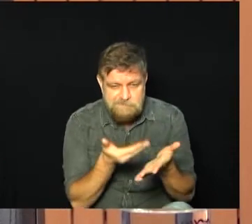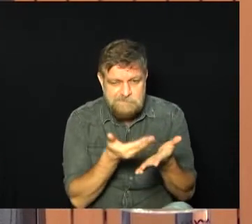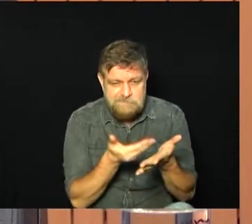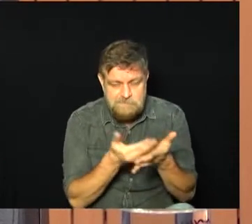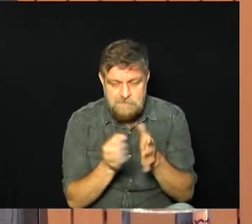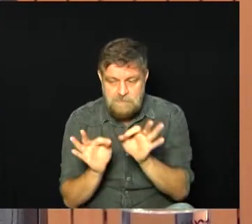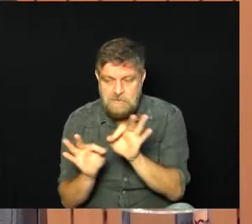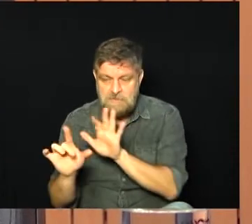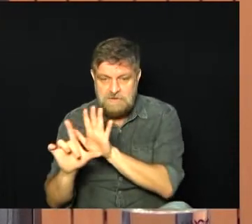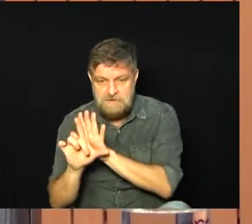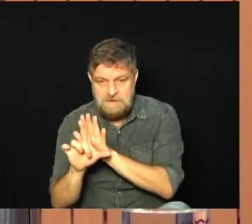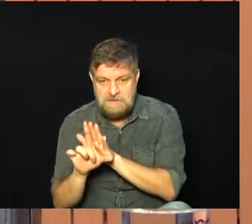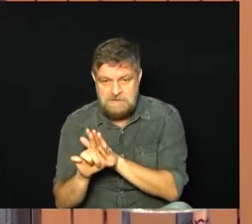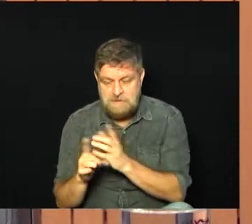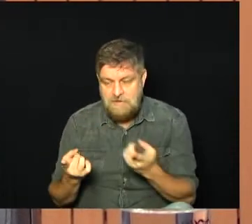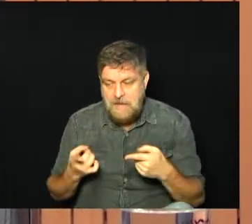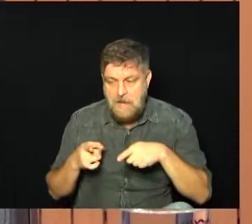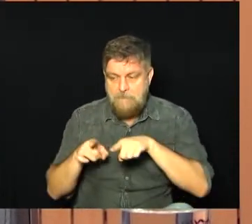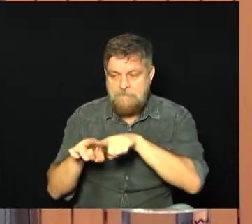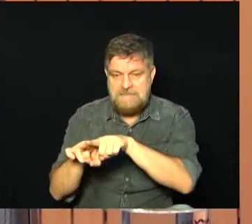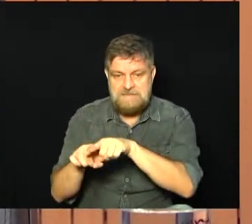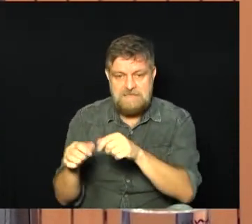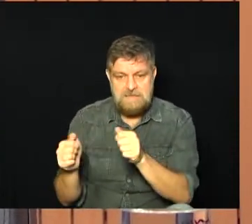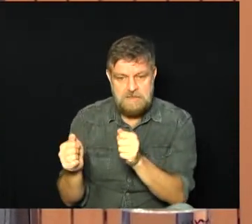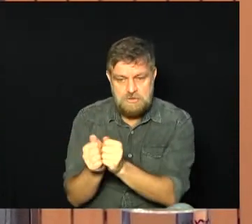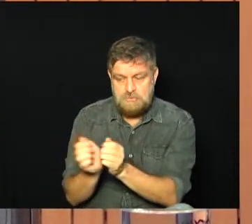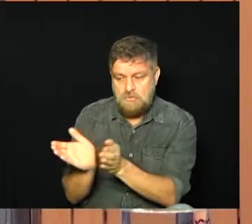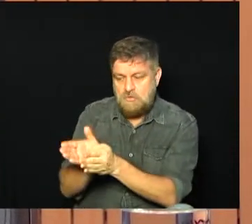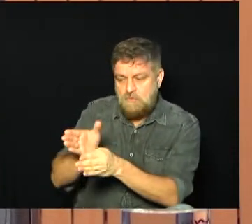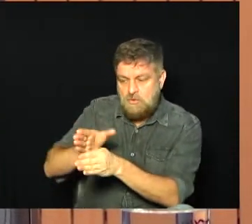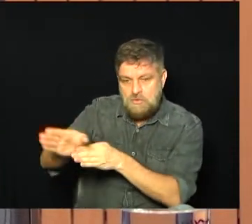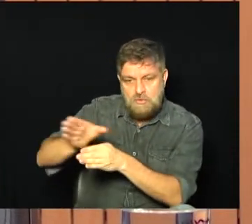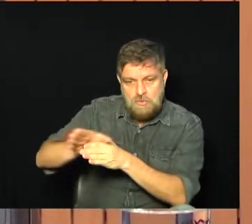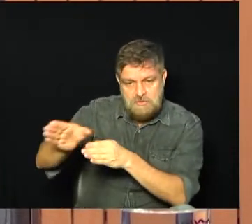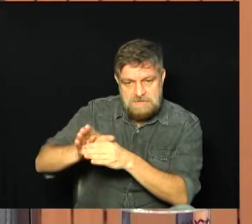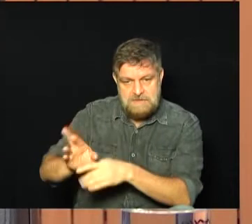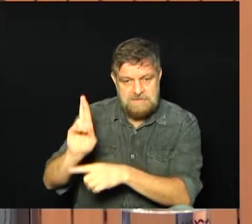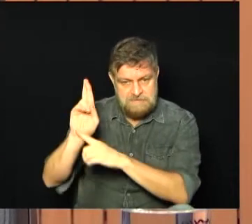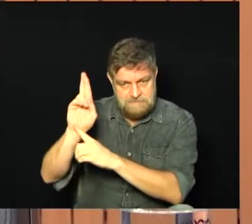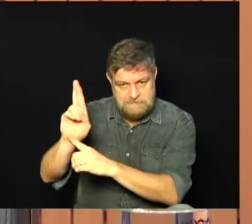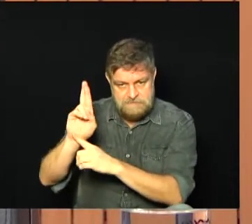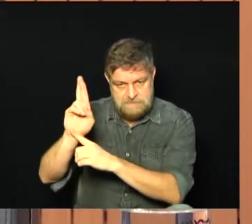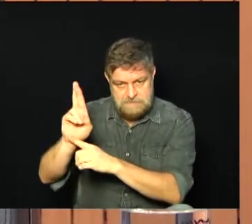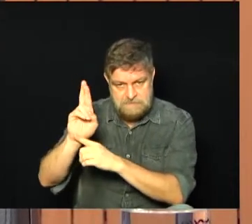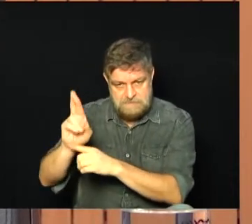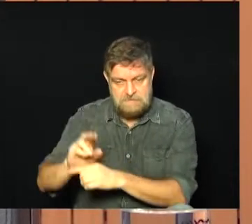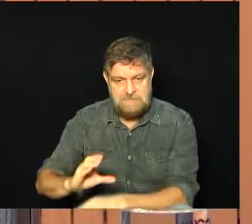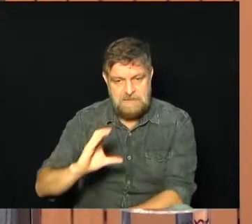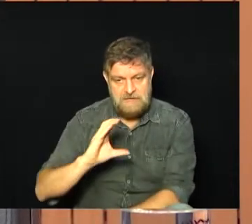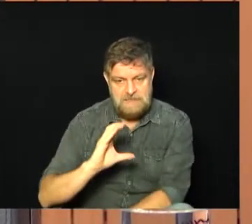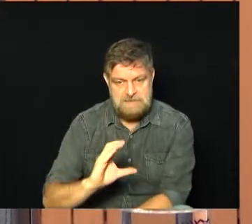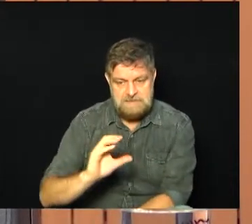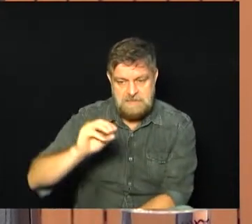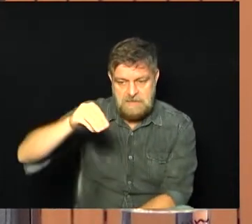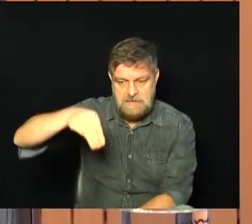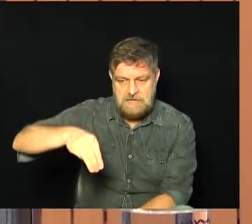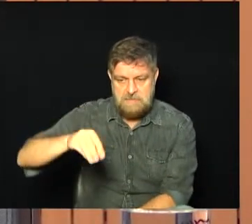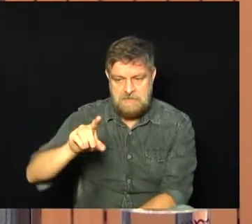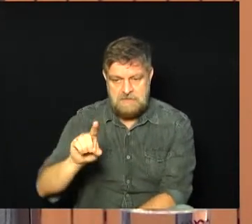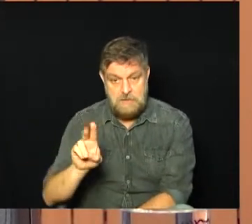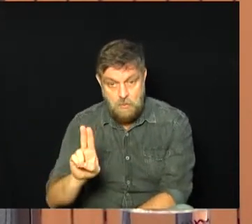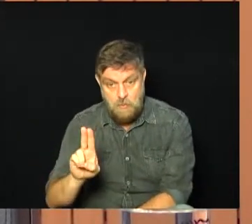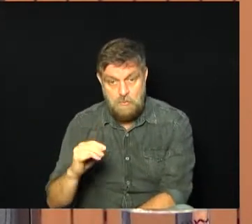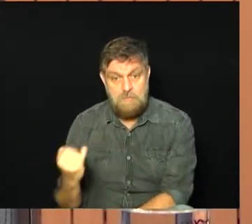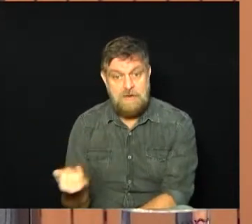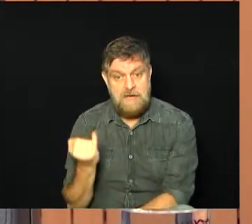Então, essa parceria que a gente tem juntamente com os conselhos que estão representados via CMDU, é importante, sim,